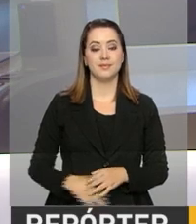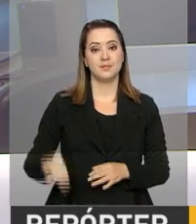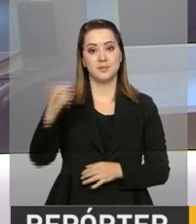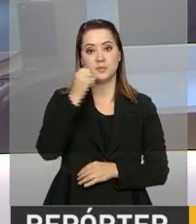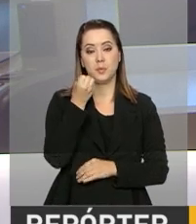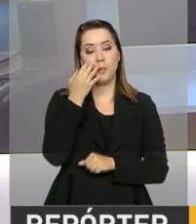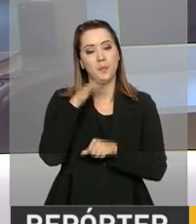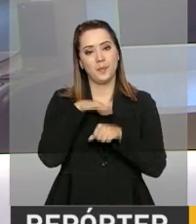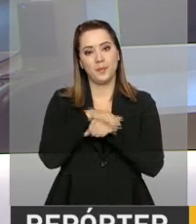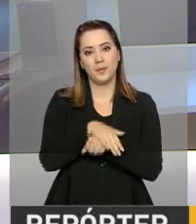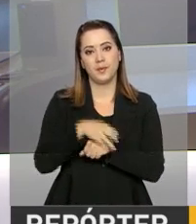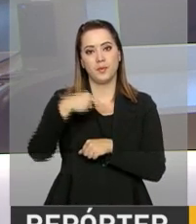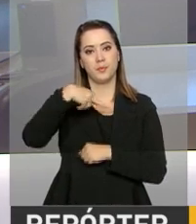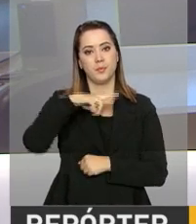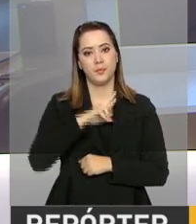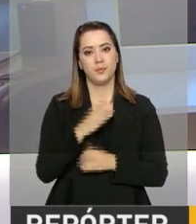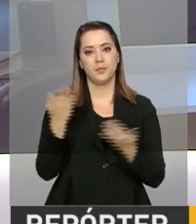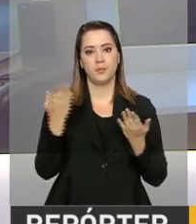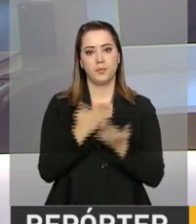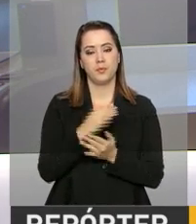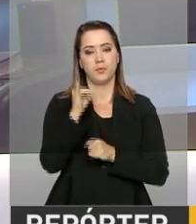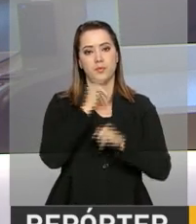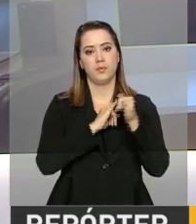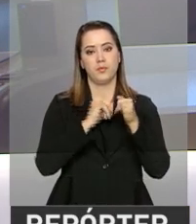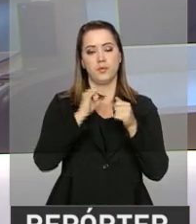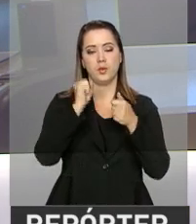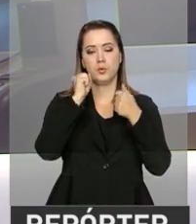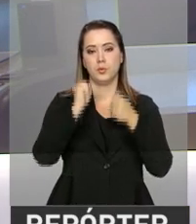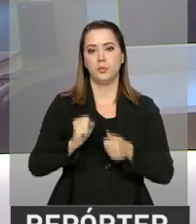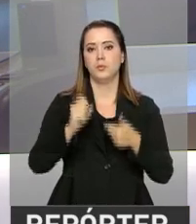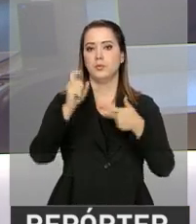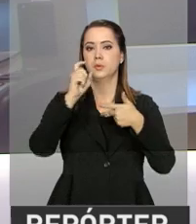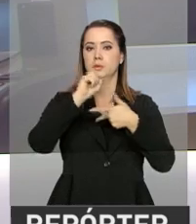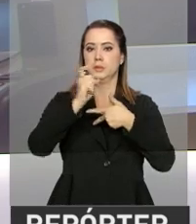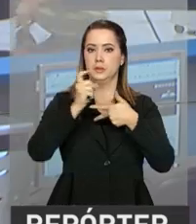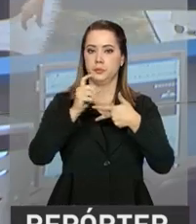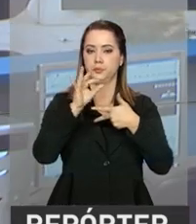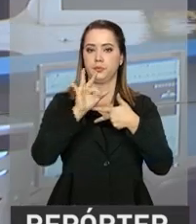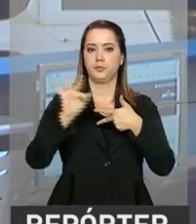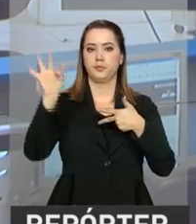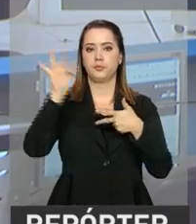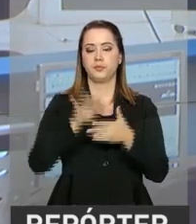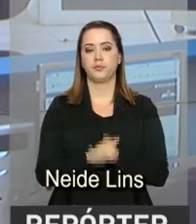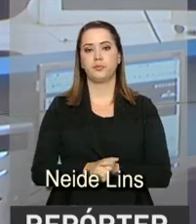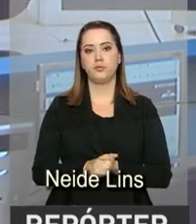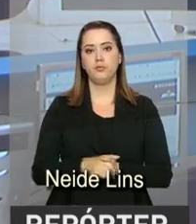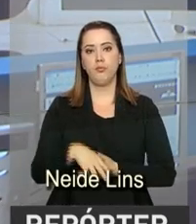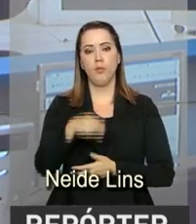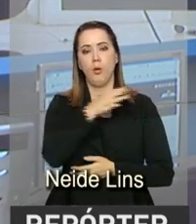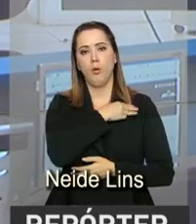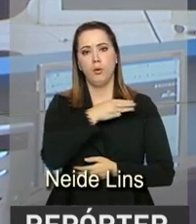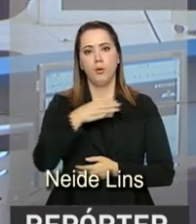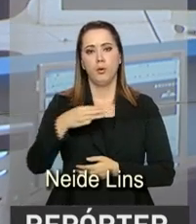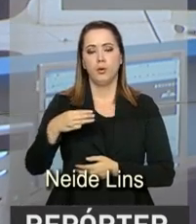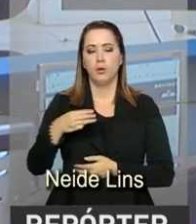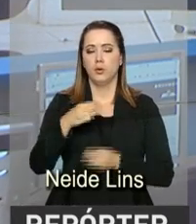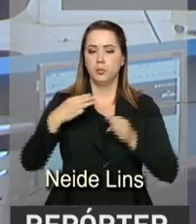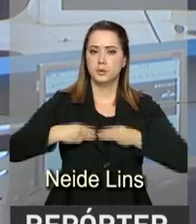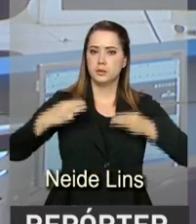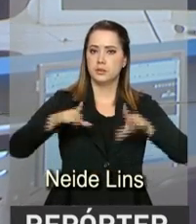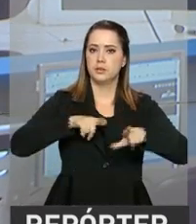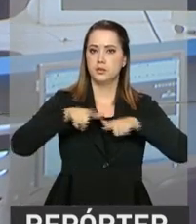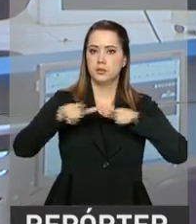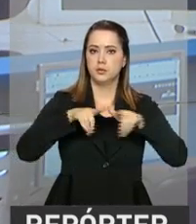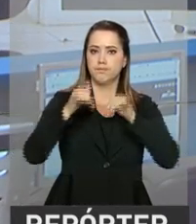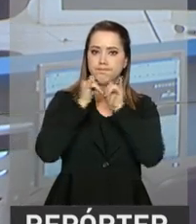Olá, boa noite. O repórter NBR está no ar com as notícias do Poder Executivo Federal. O Ministério do Trabalho divulgou agora há pouco